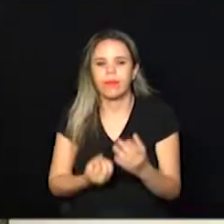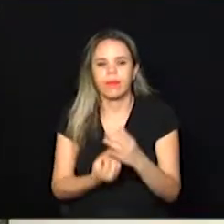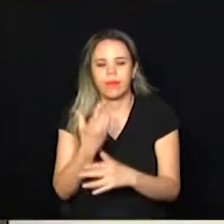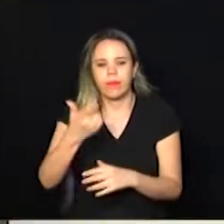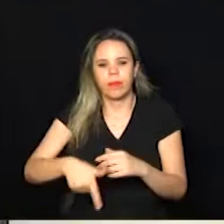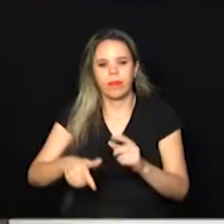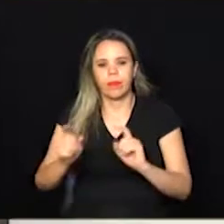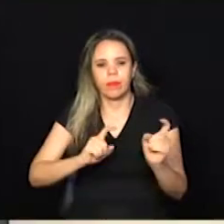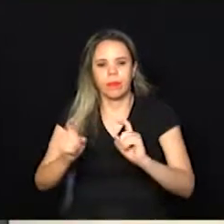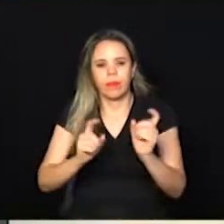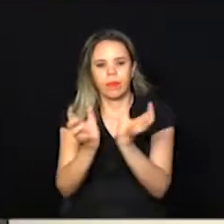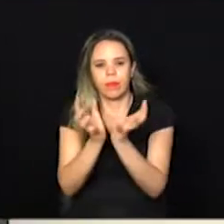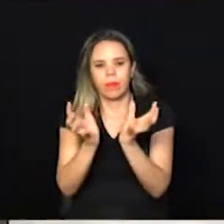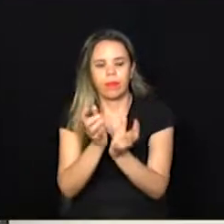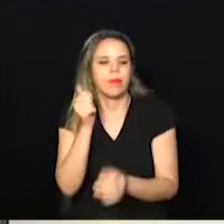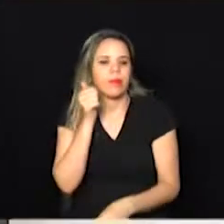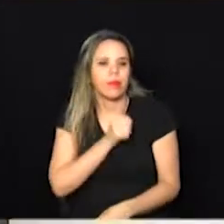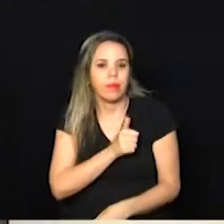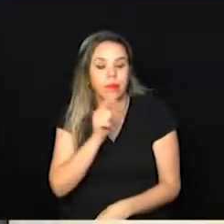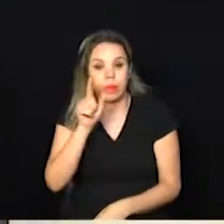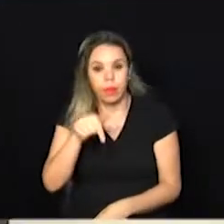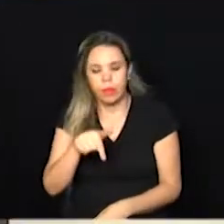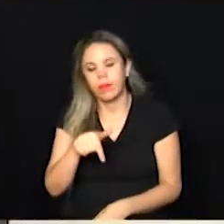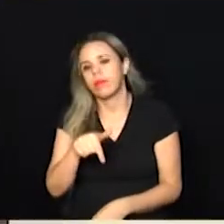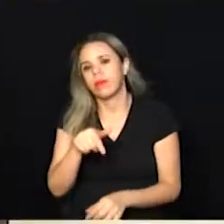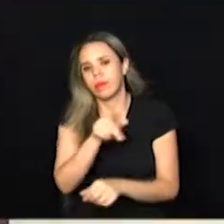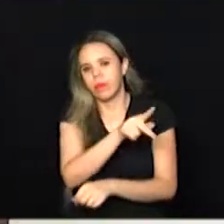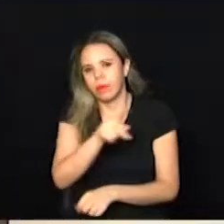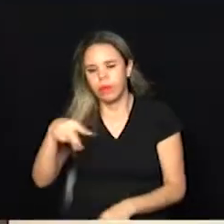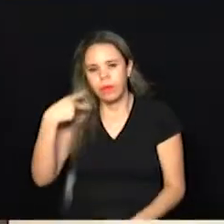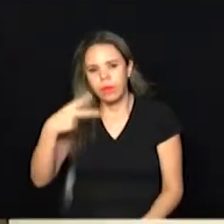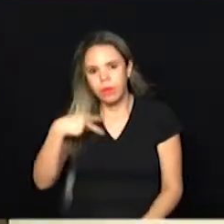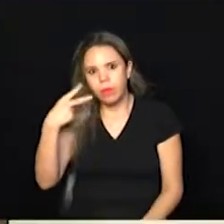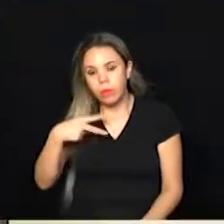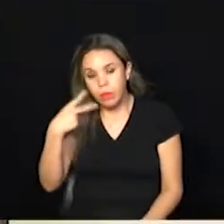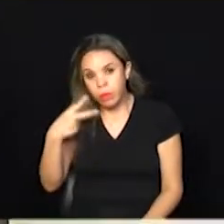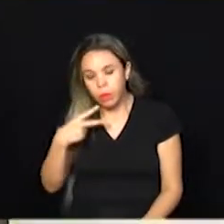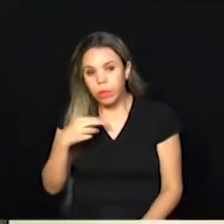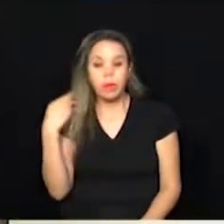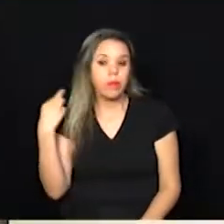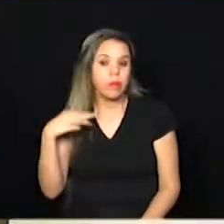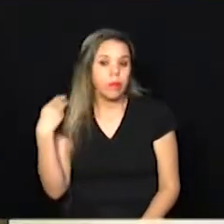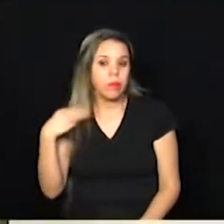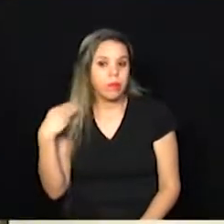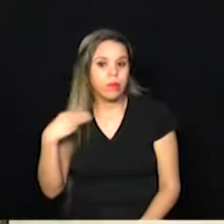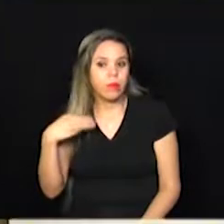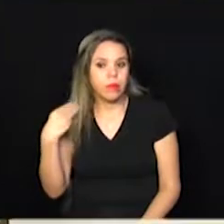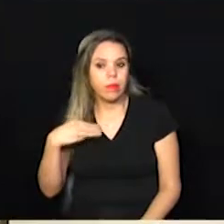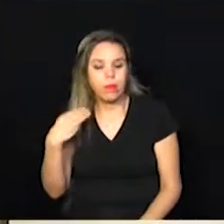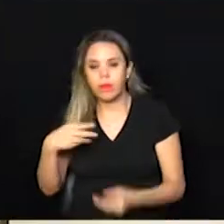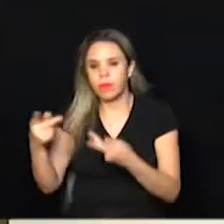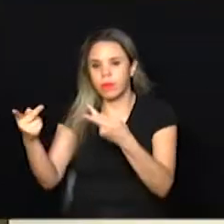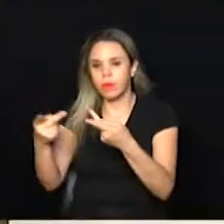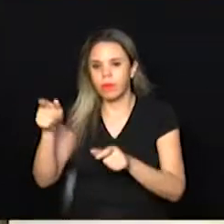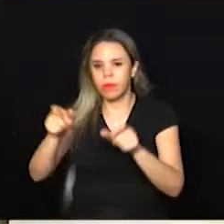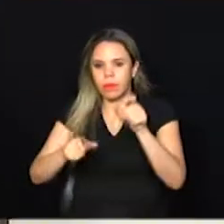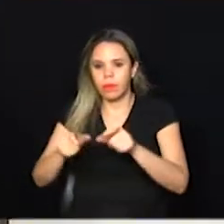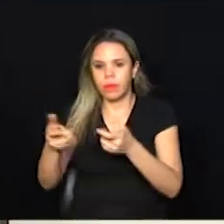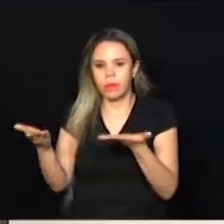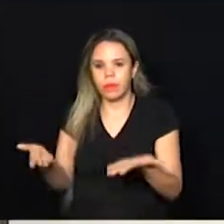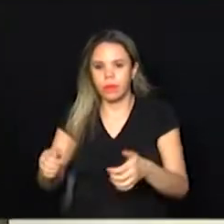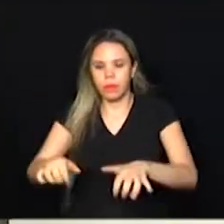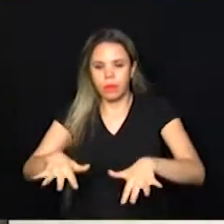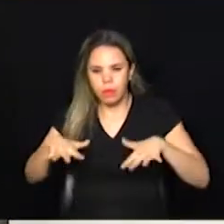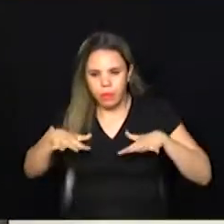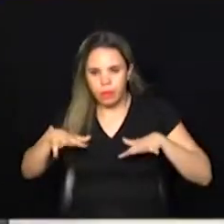da Comissão da Mulher. Essa comissão aí que é presidida pela vereadora Mariana Conte. Vereadora e os convidados já estão aqui no plenário,